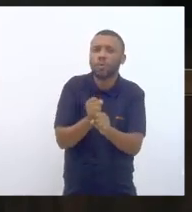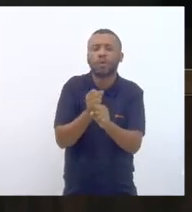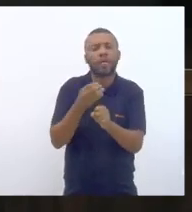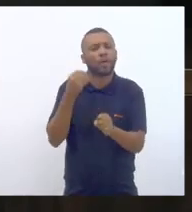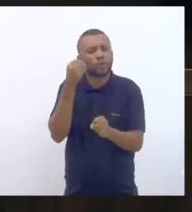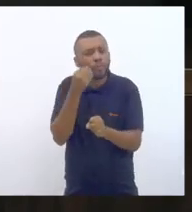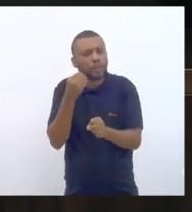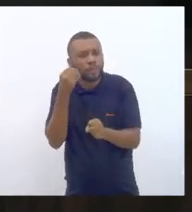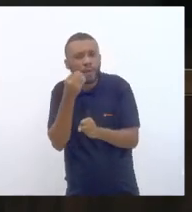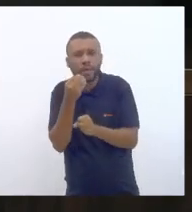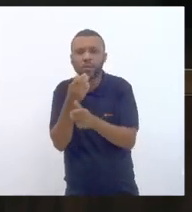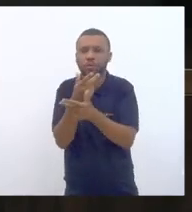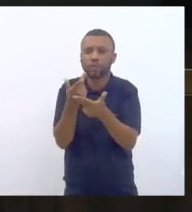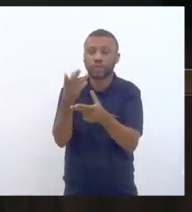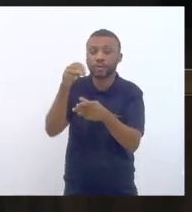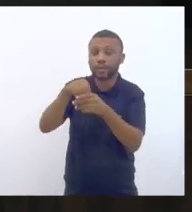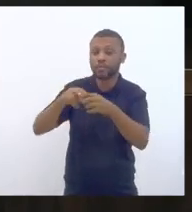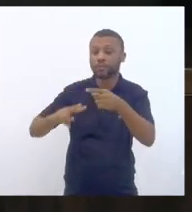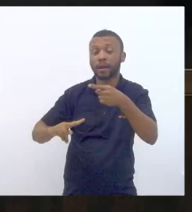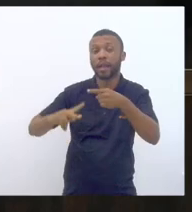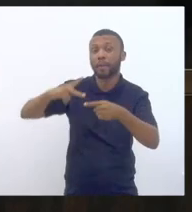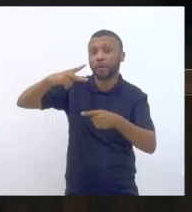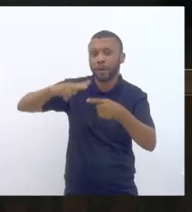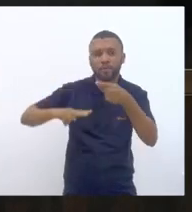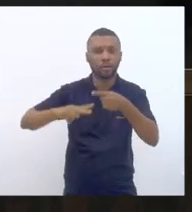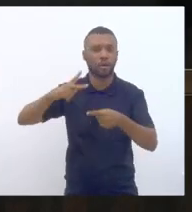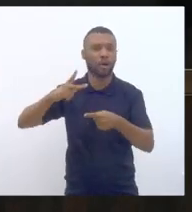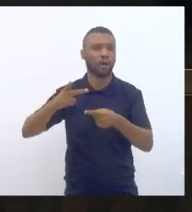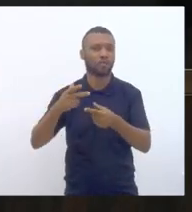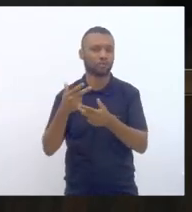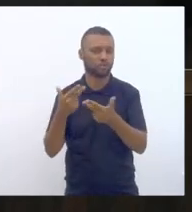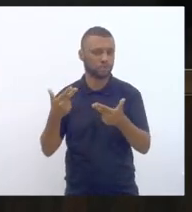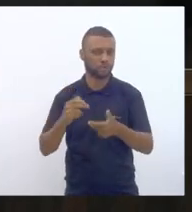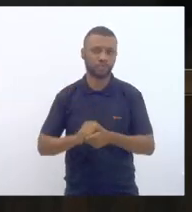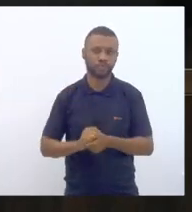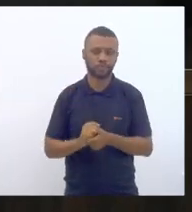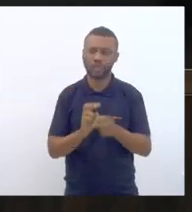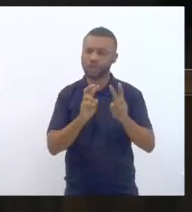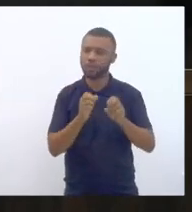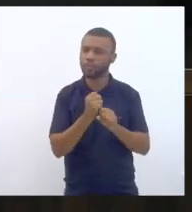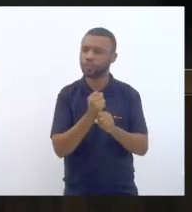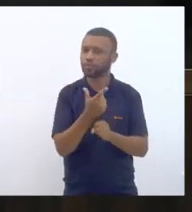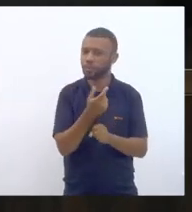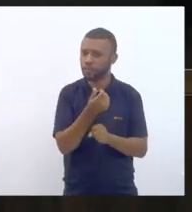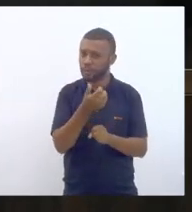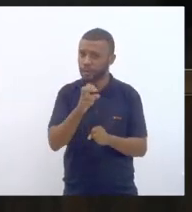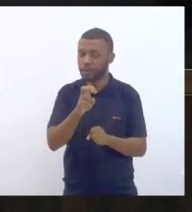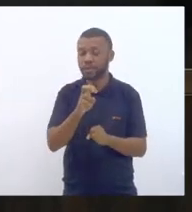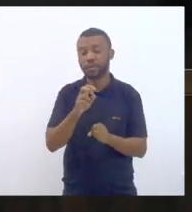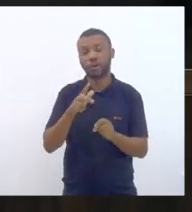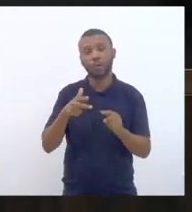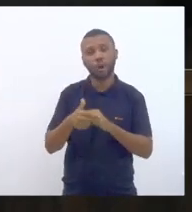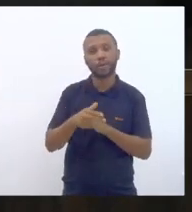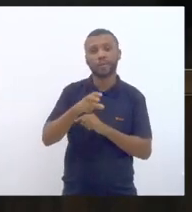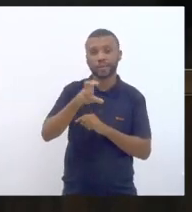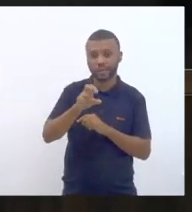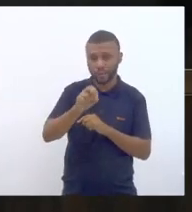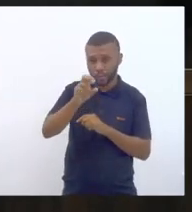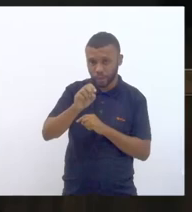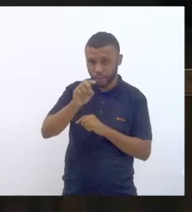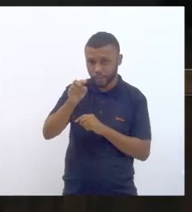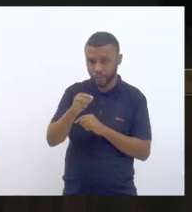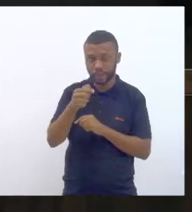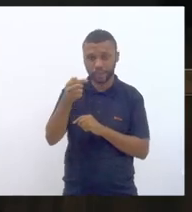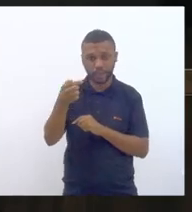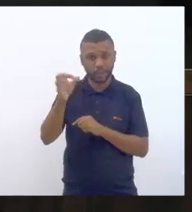experimentos que estão em laboratórios. Em relação a 2015, o corte é de 50,7%